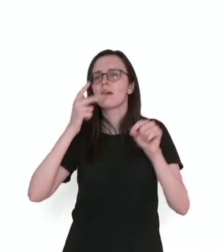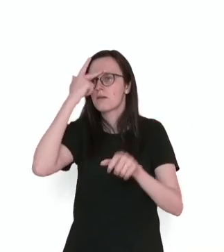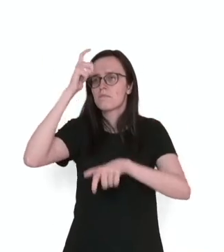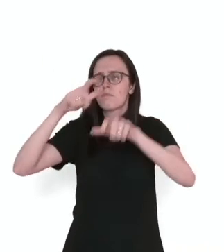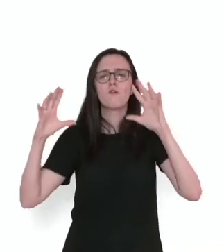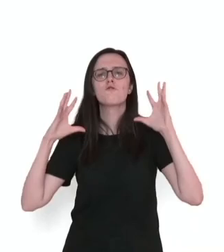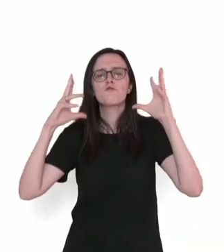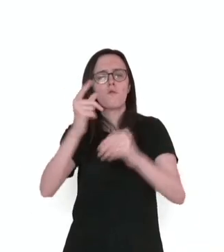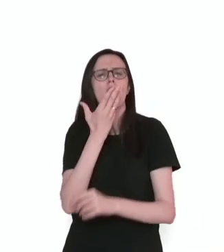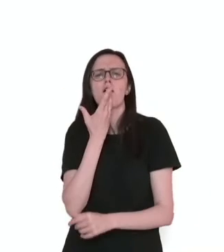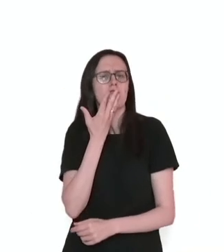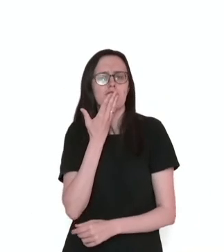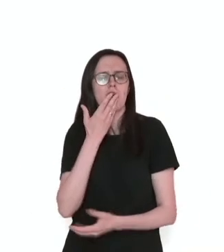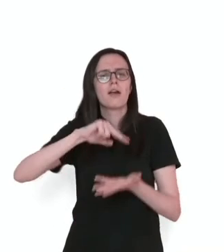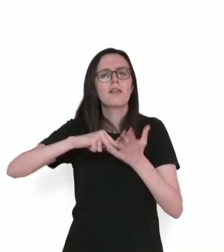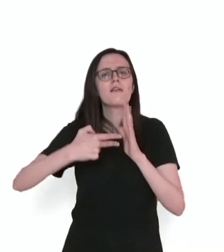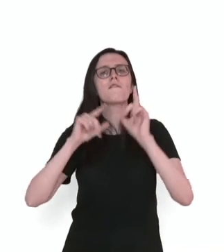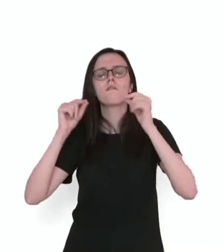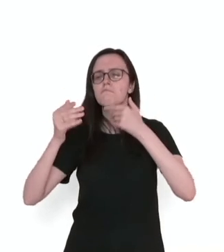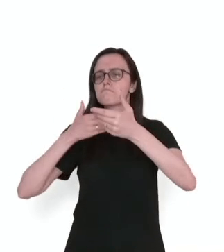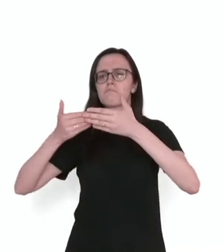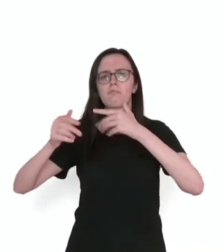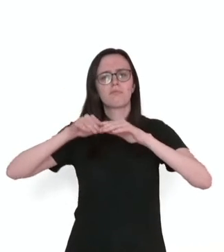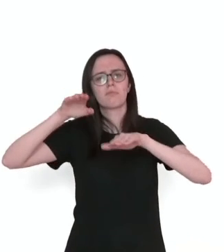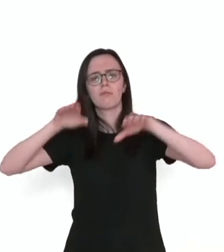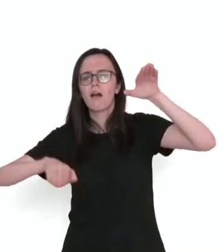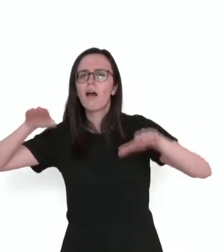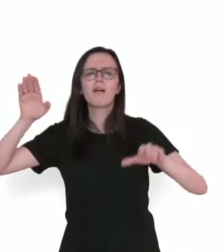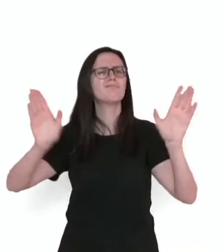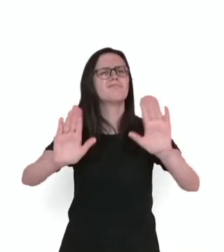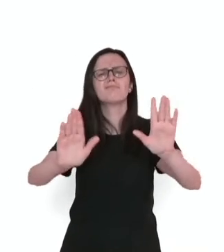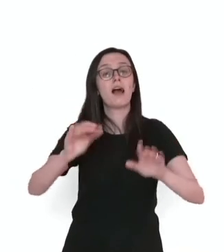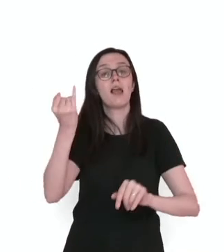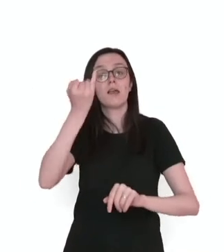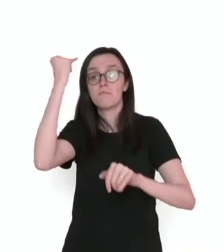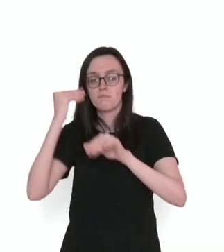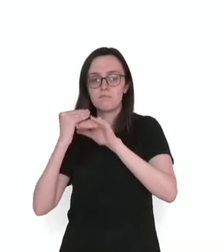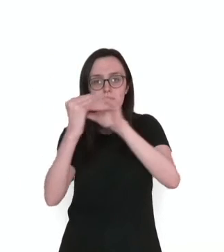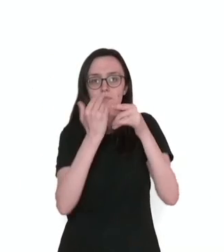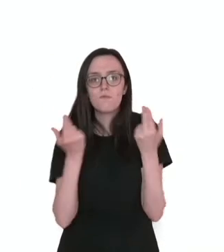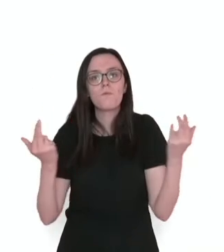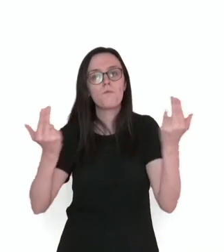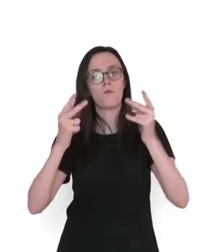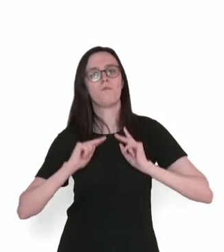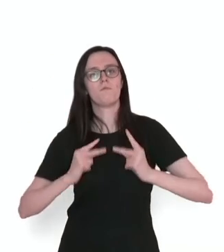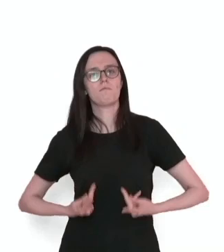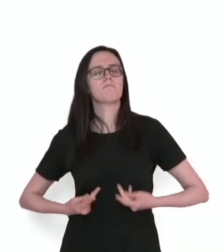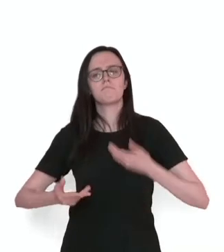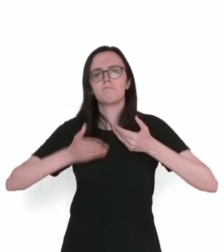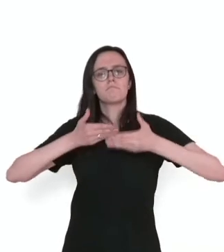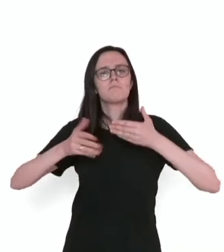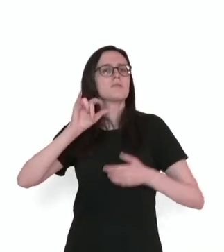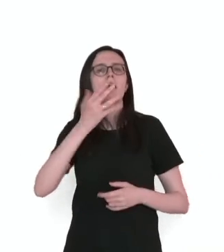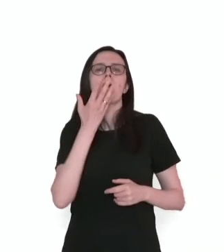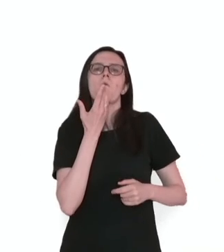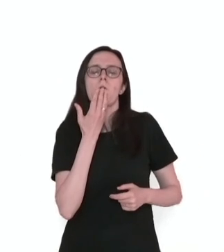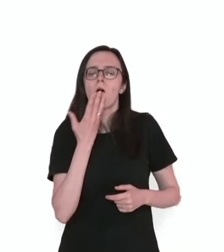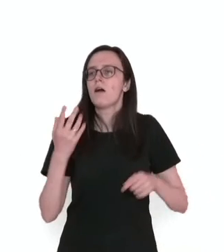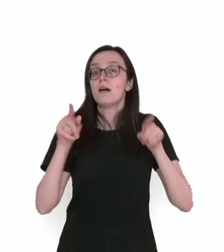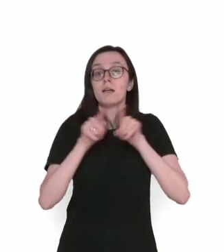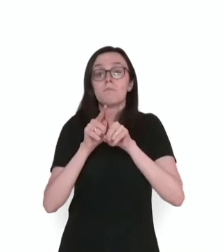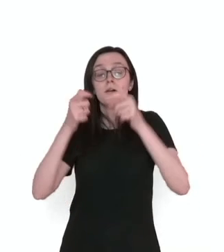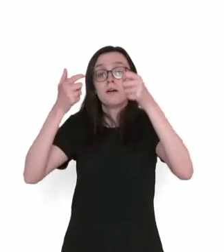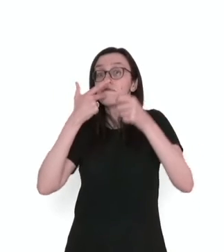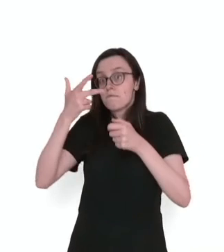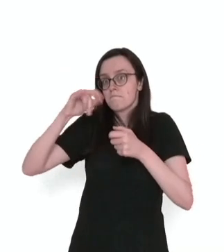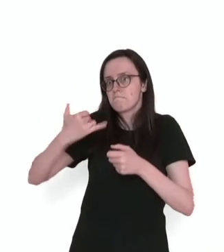cores, ou seja, sem distinção, destacando a igualdade do ser humano, independente da cor, e ainda diz que